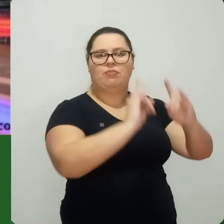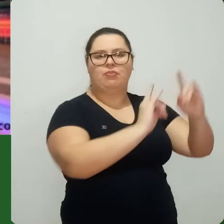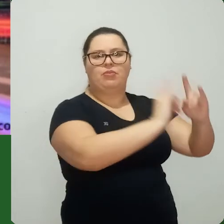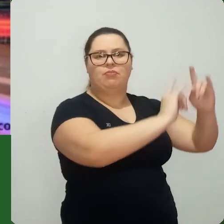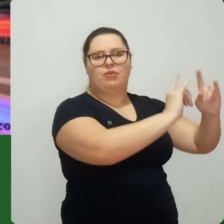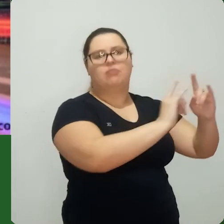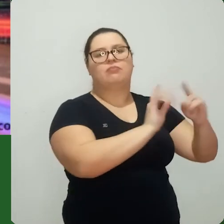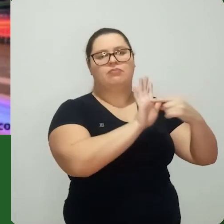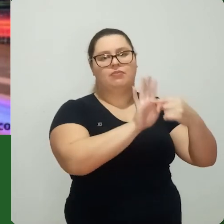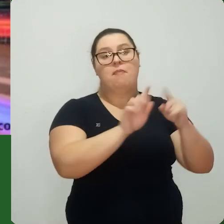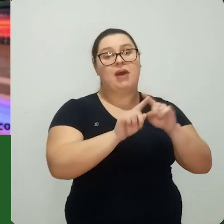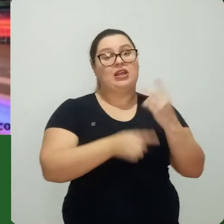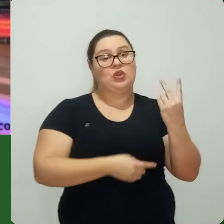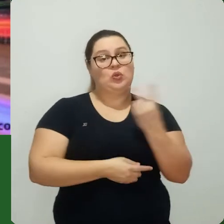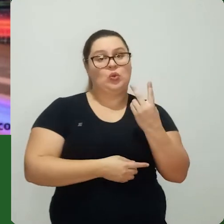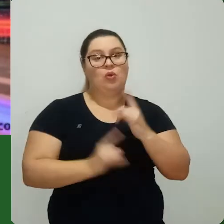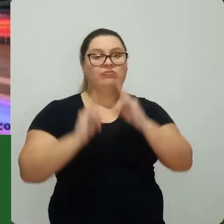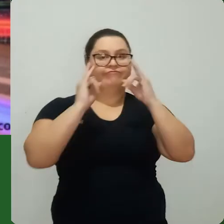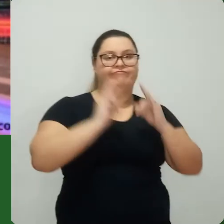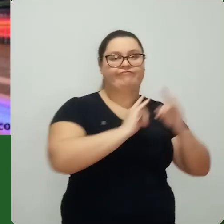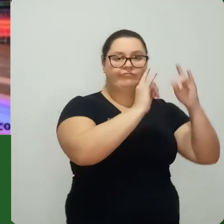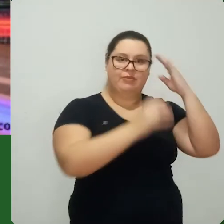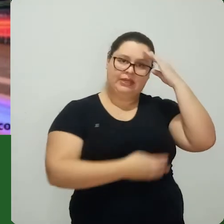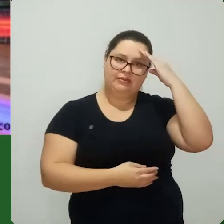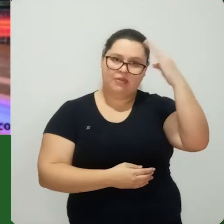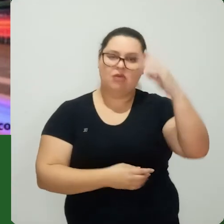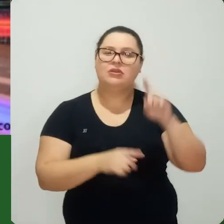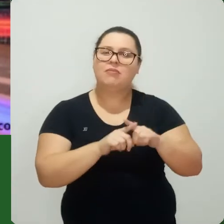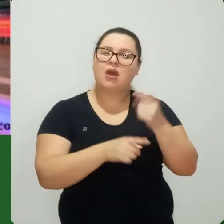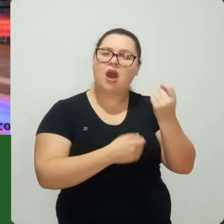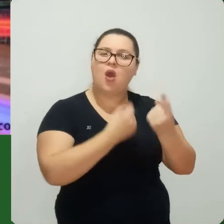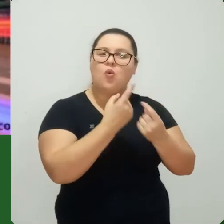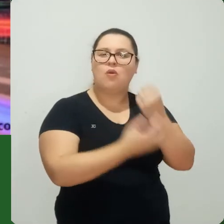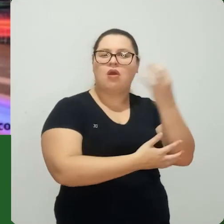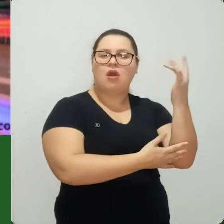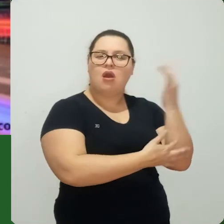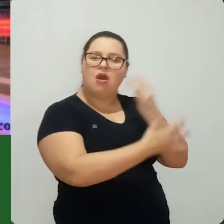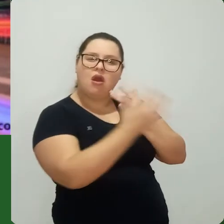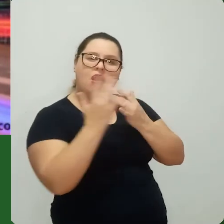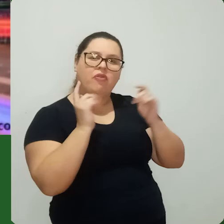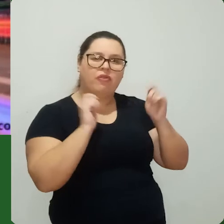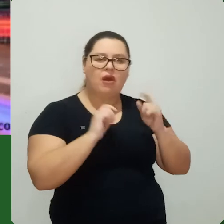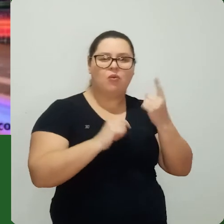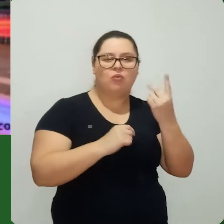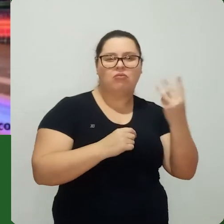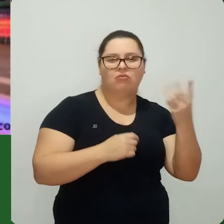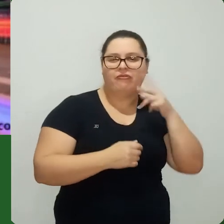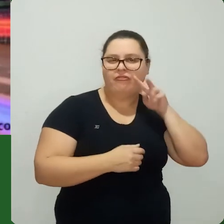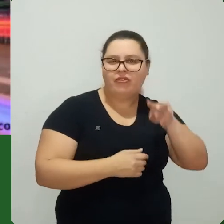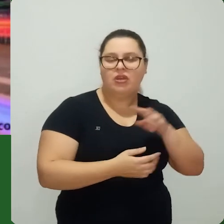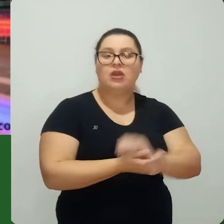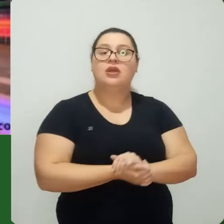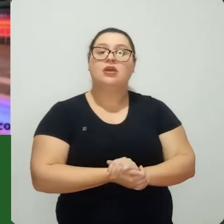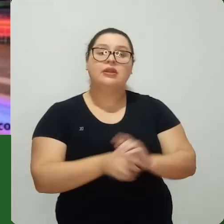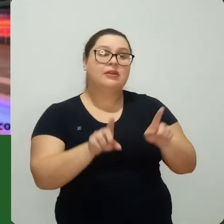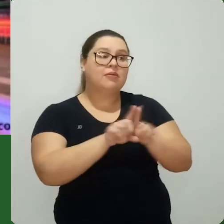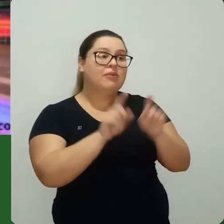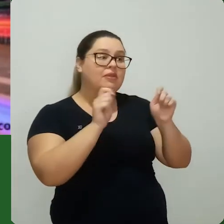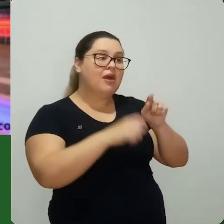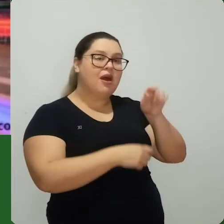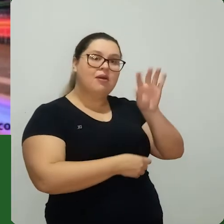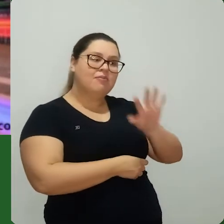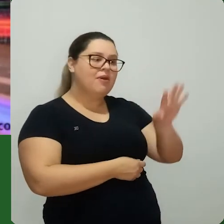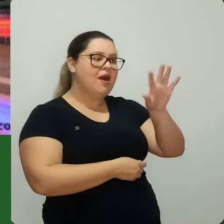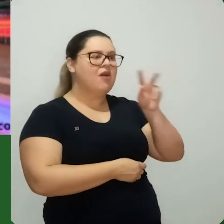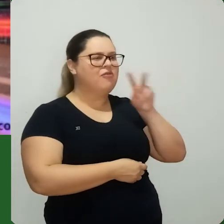aparecem também, mas são 2 os principais. Temos algumas árvores também, a gente pode contar quantas árvores são. E temos